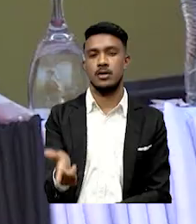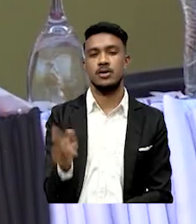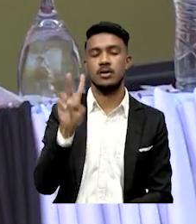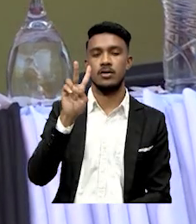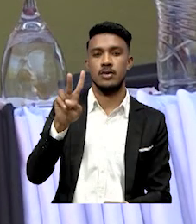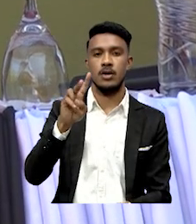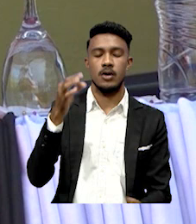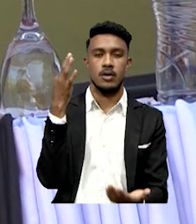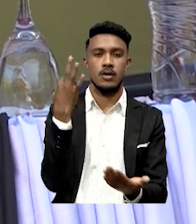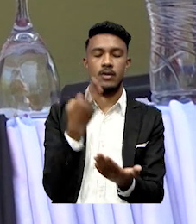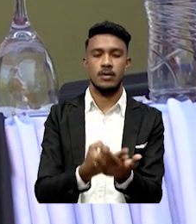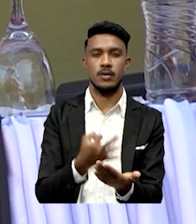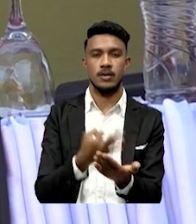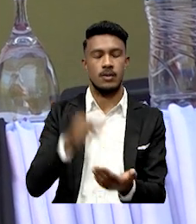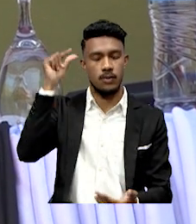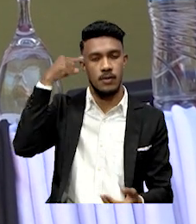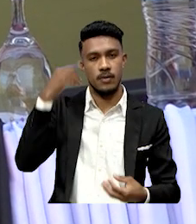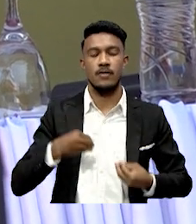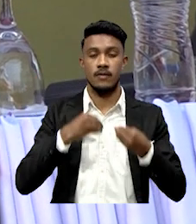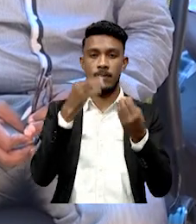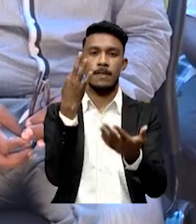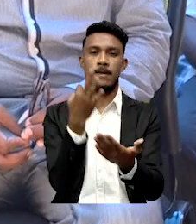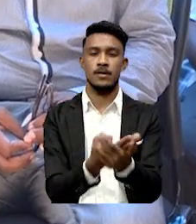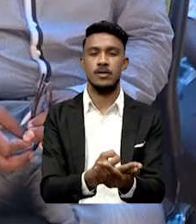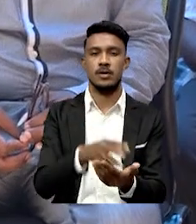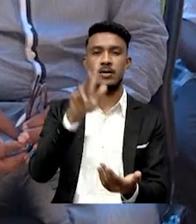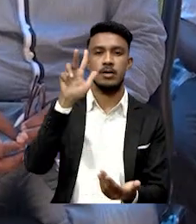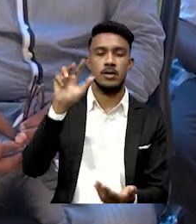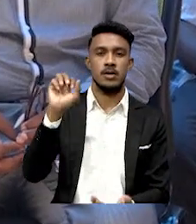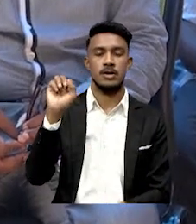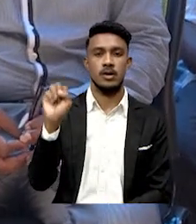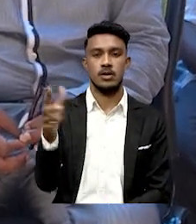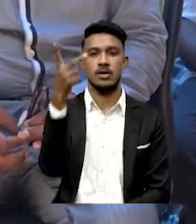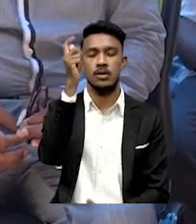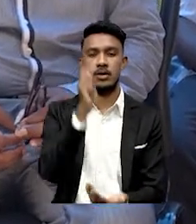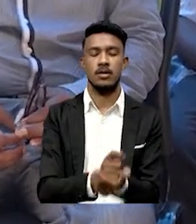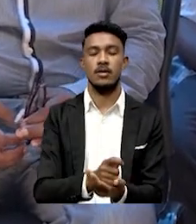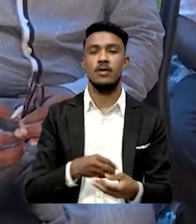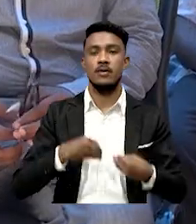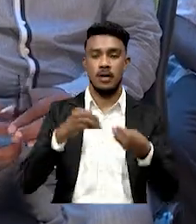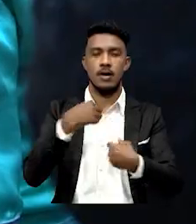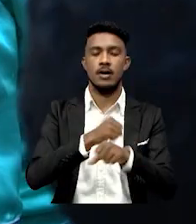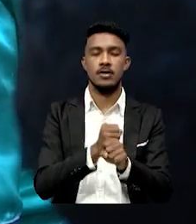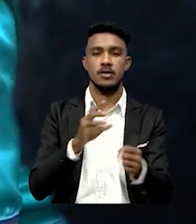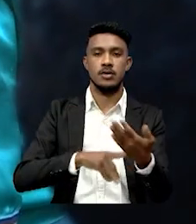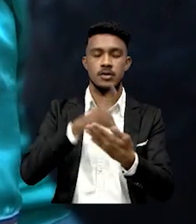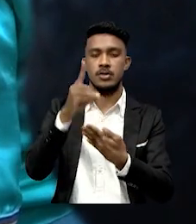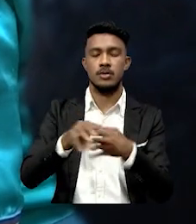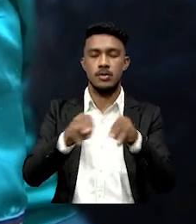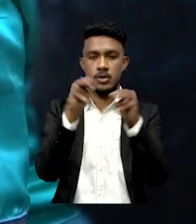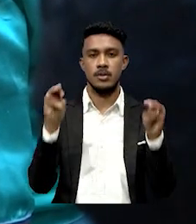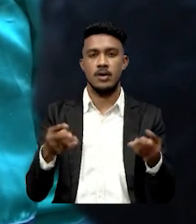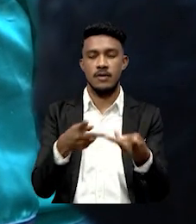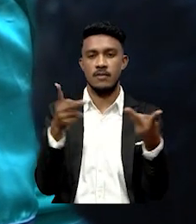Aloca, Fundo Especial Romontante Tocon Sanu Resen Tolu, Atuhalau Desenvolvimento Município Nian e a Área